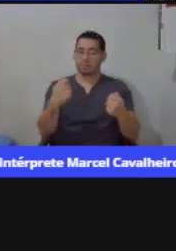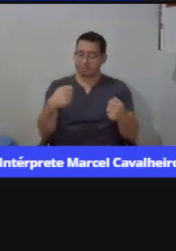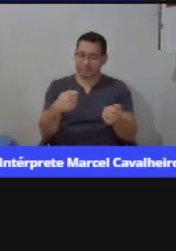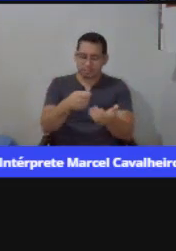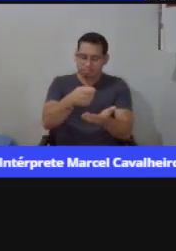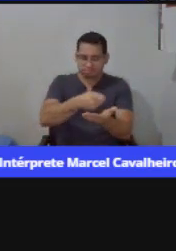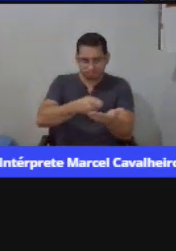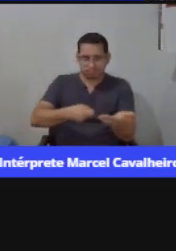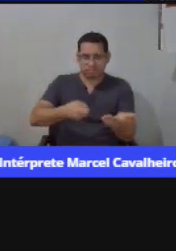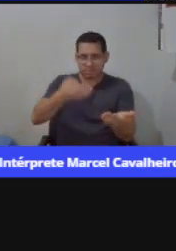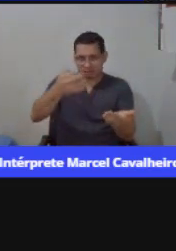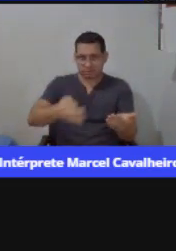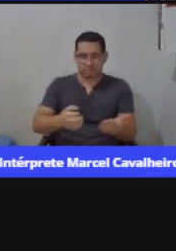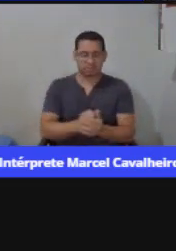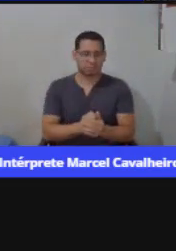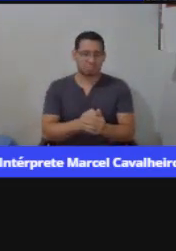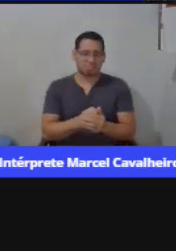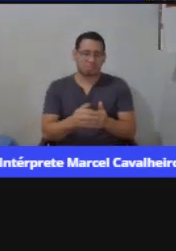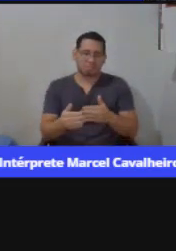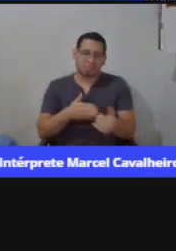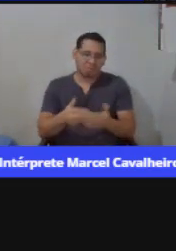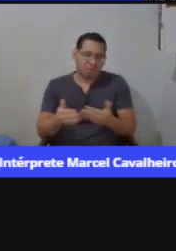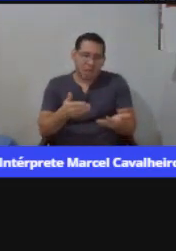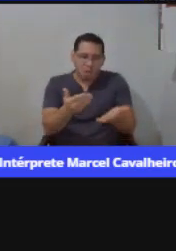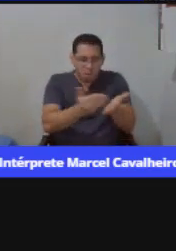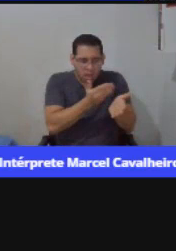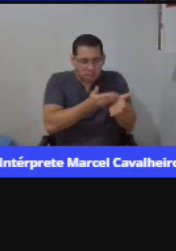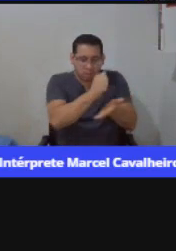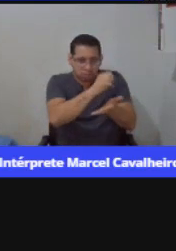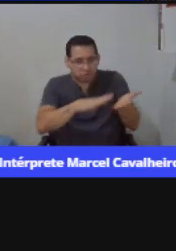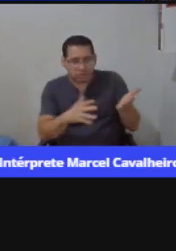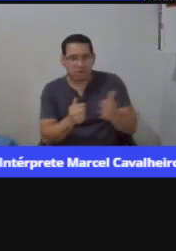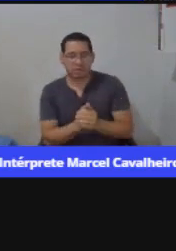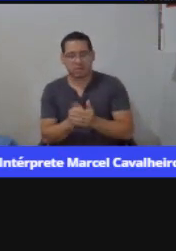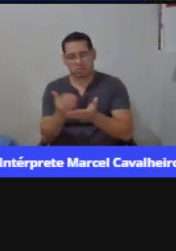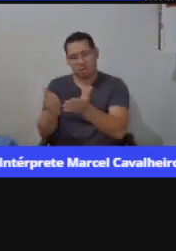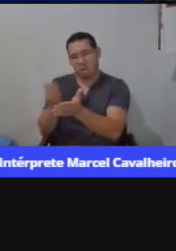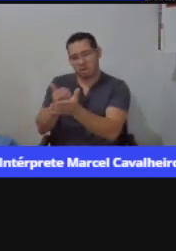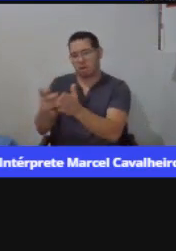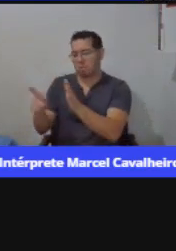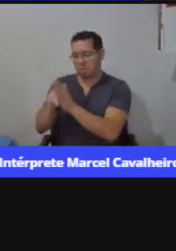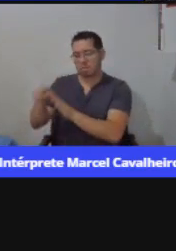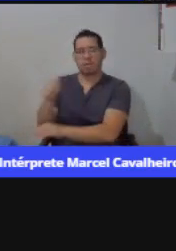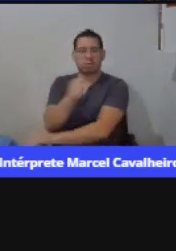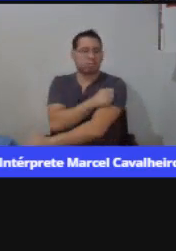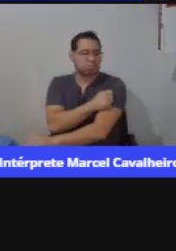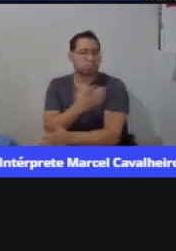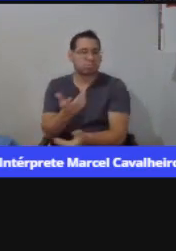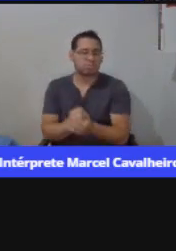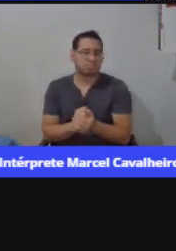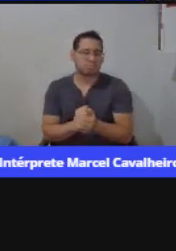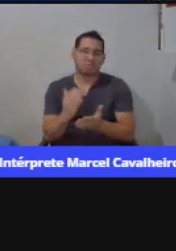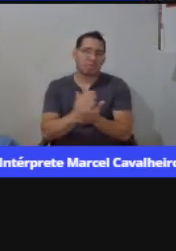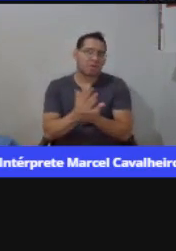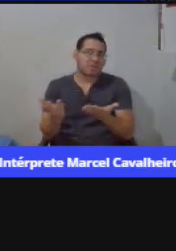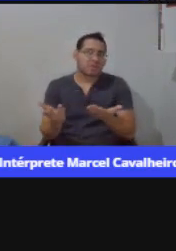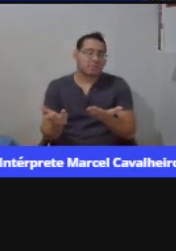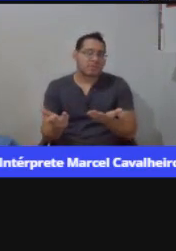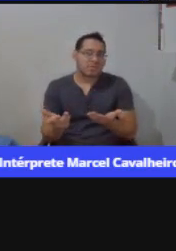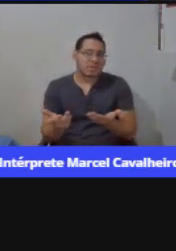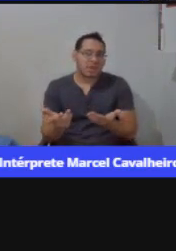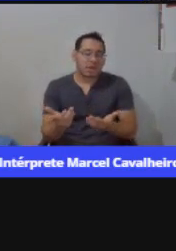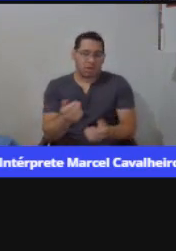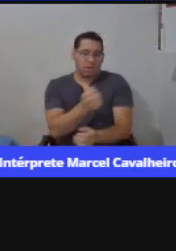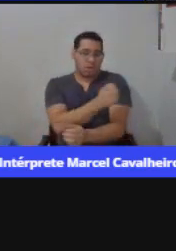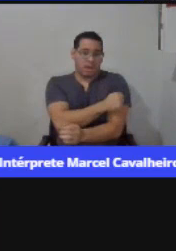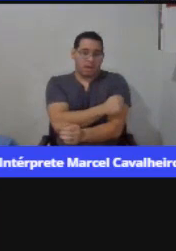registro, seja o caderno de atividades, seja o caderno do aluno, seja um vídeo que a criança mande de retorno